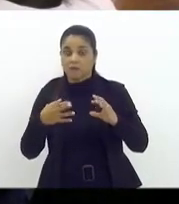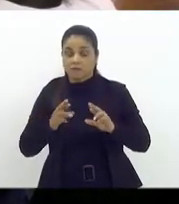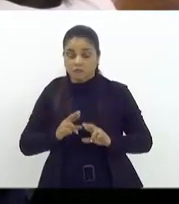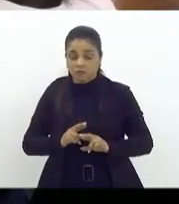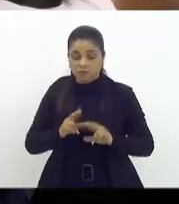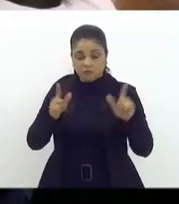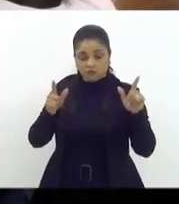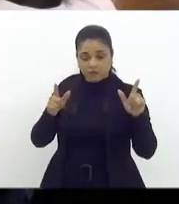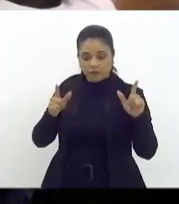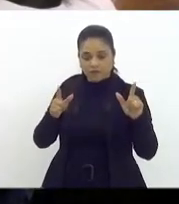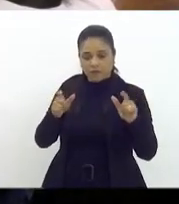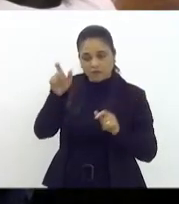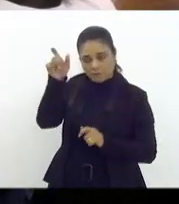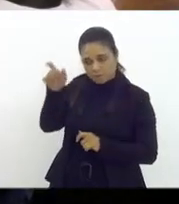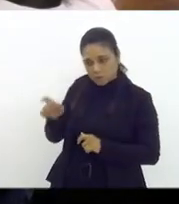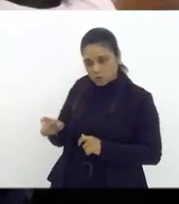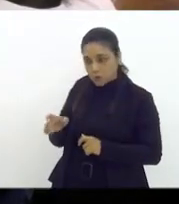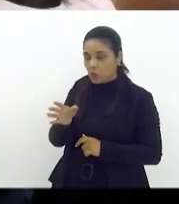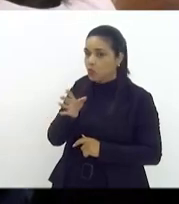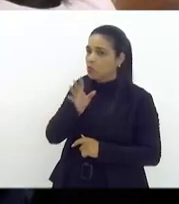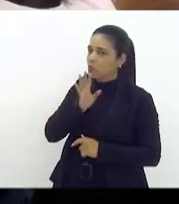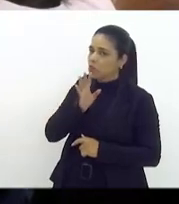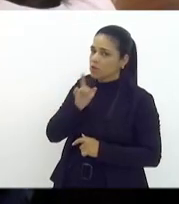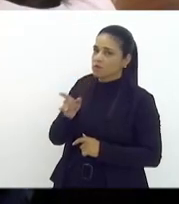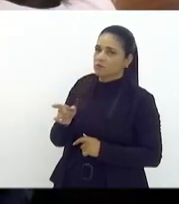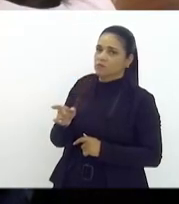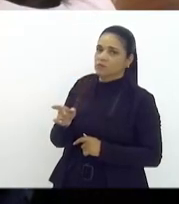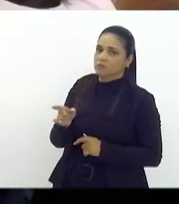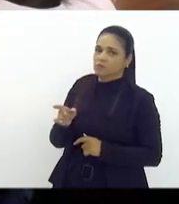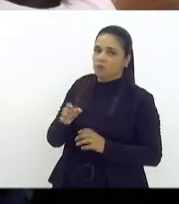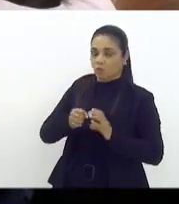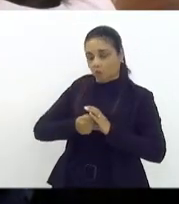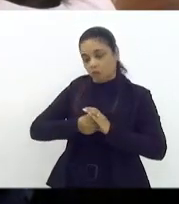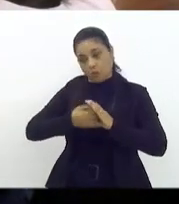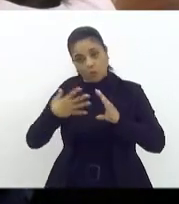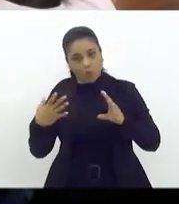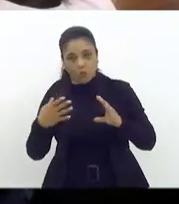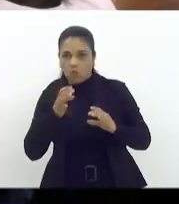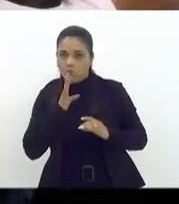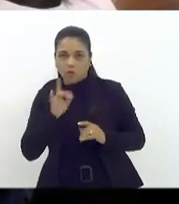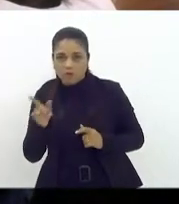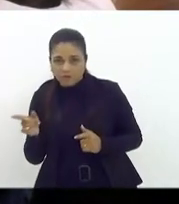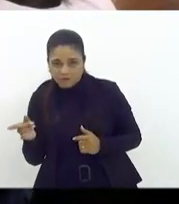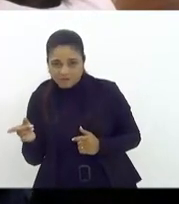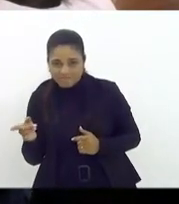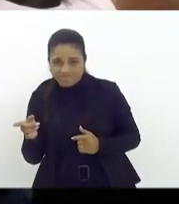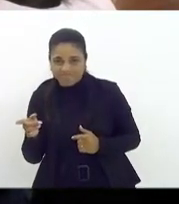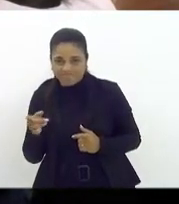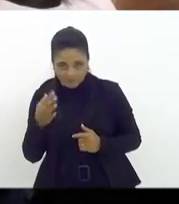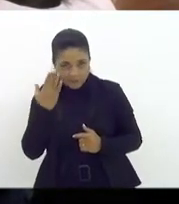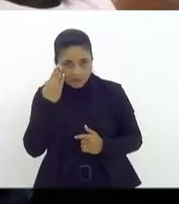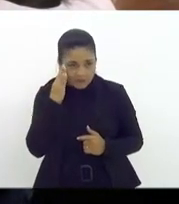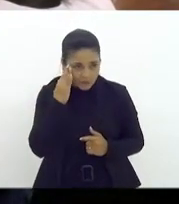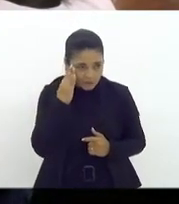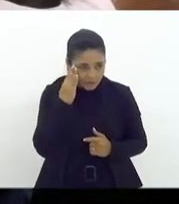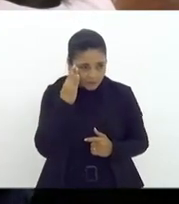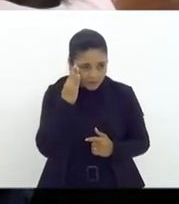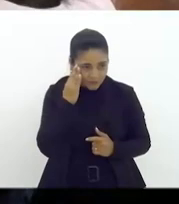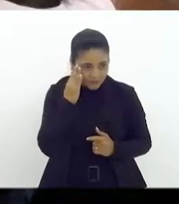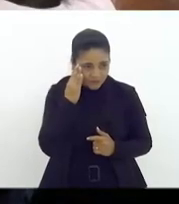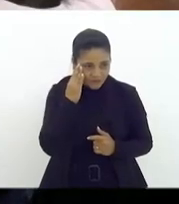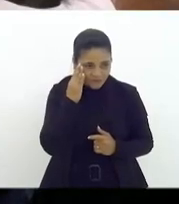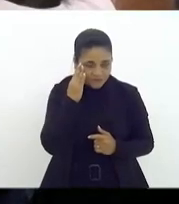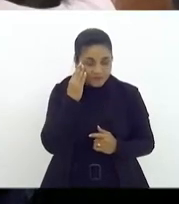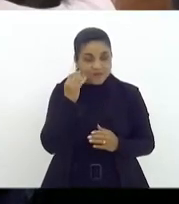diferenciada de uma outra pessoa que eu não conheço também Vocês entenderam que é justamente onde entra a questão